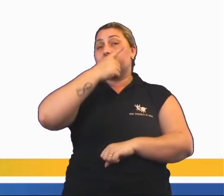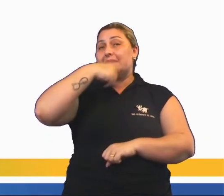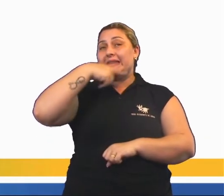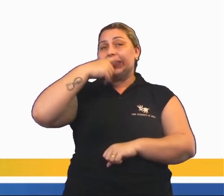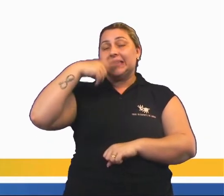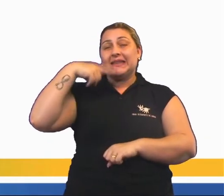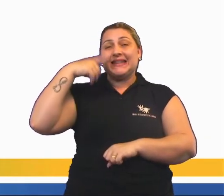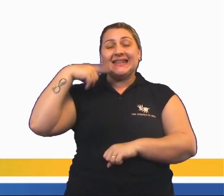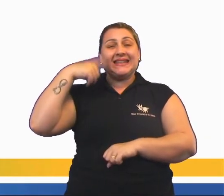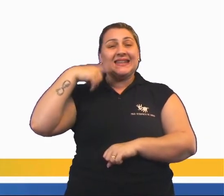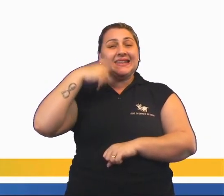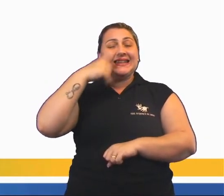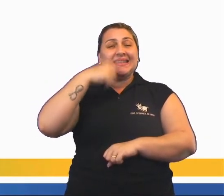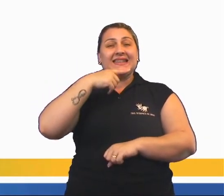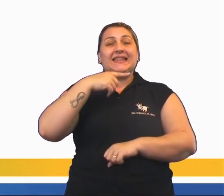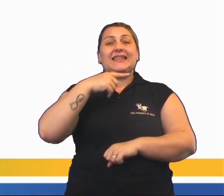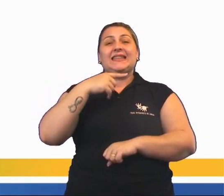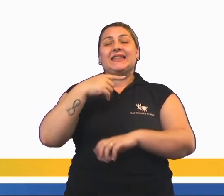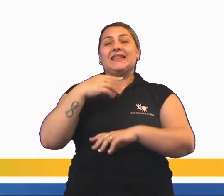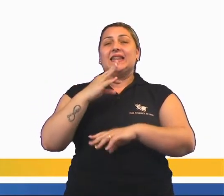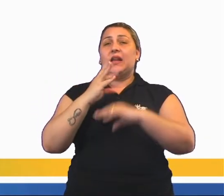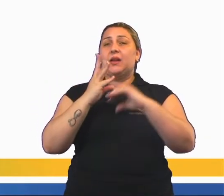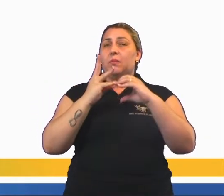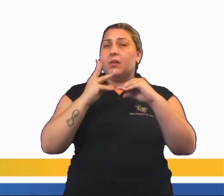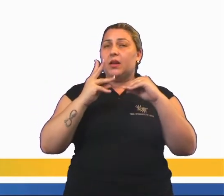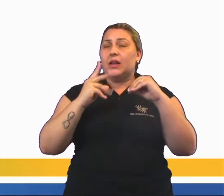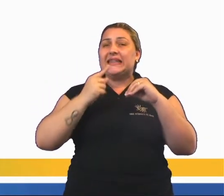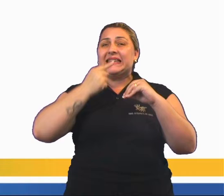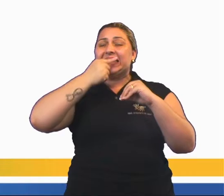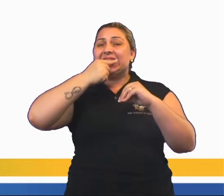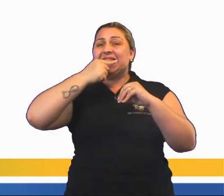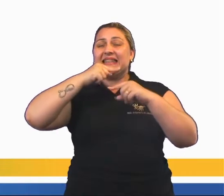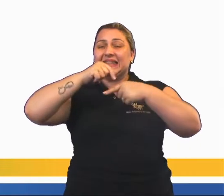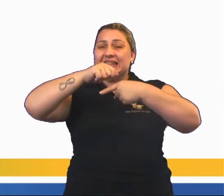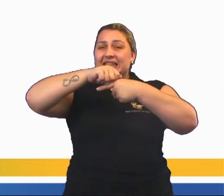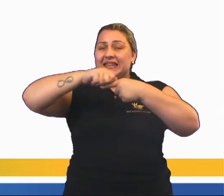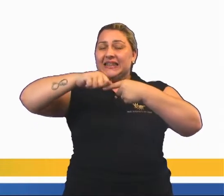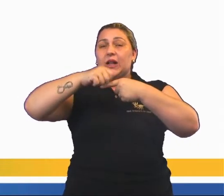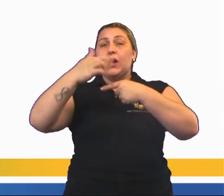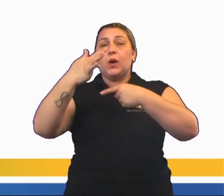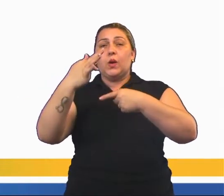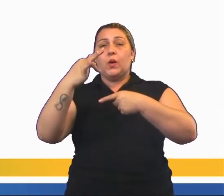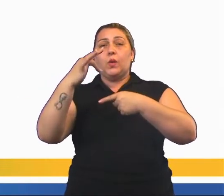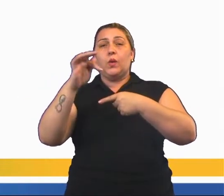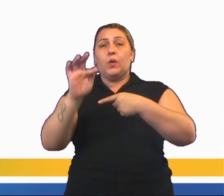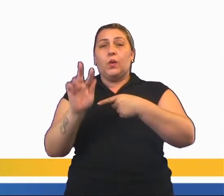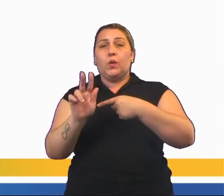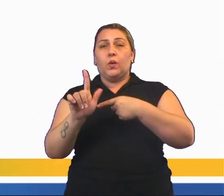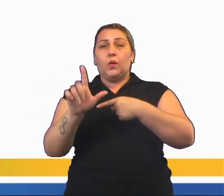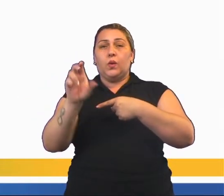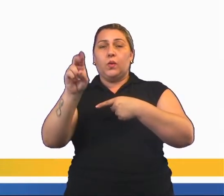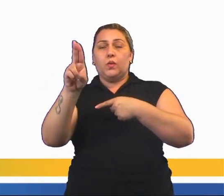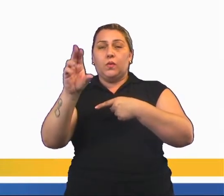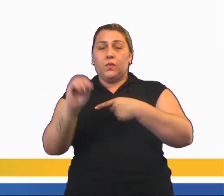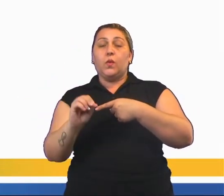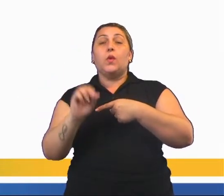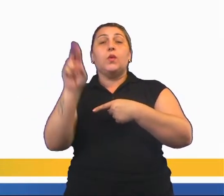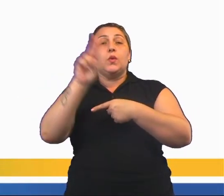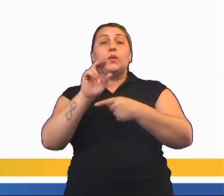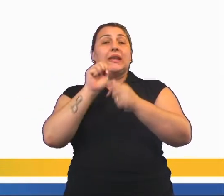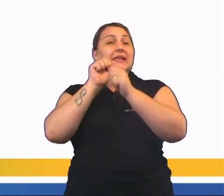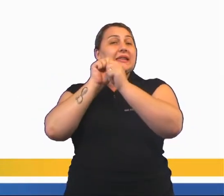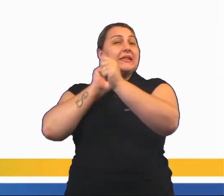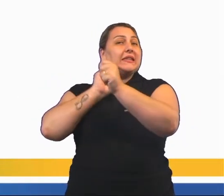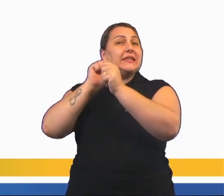Escovar os dentes com escovas de cerdas macias, creme dental com flúor e complementando com o uso de fio